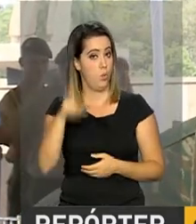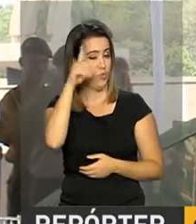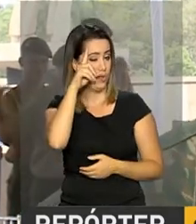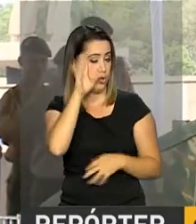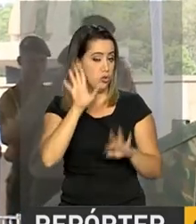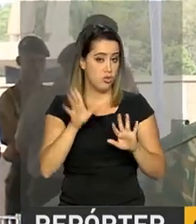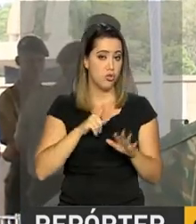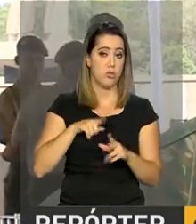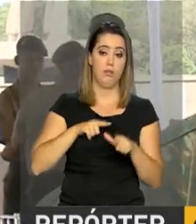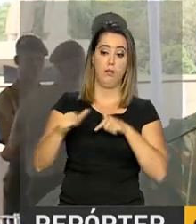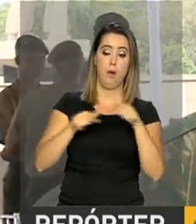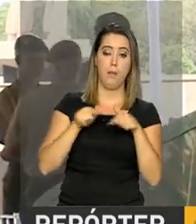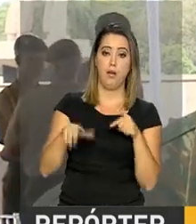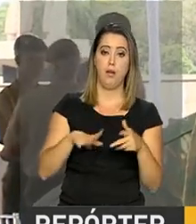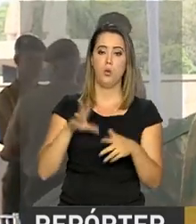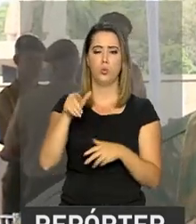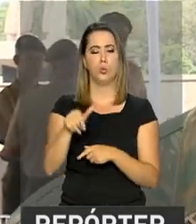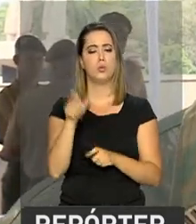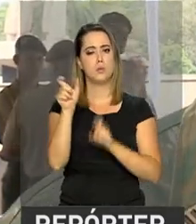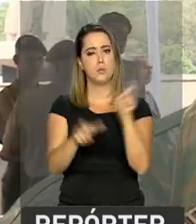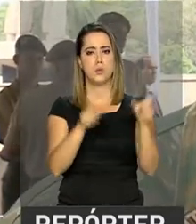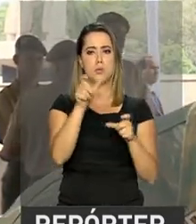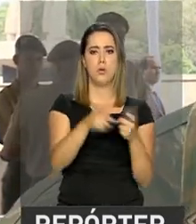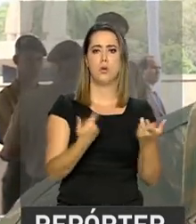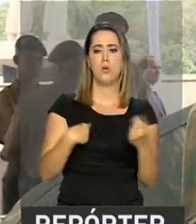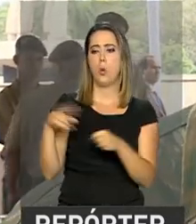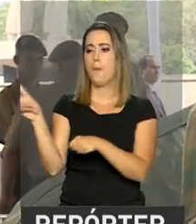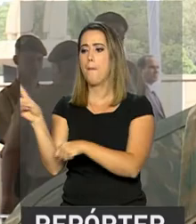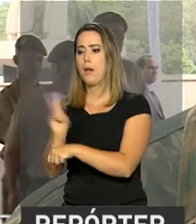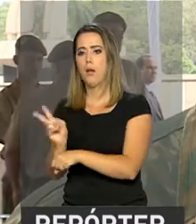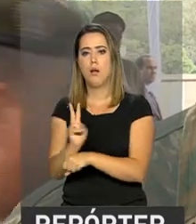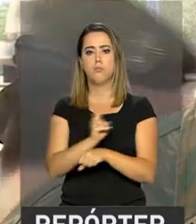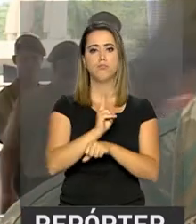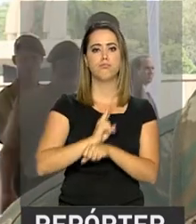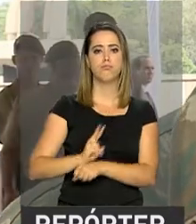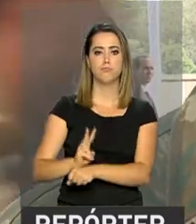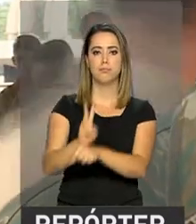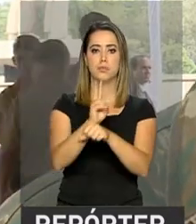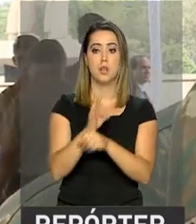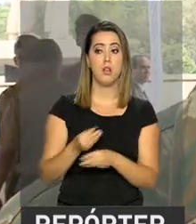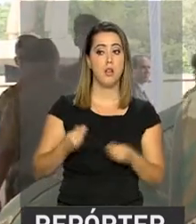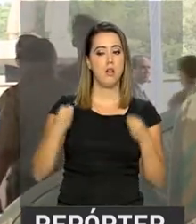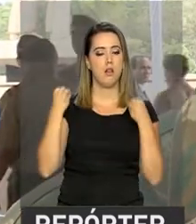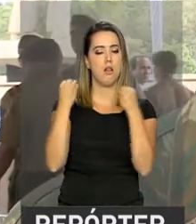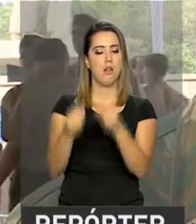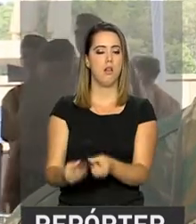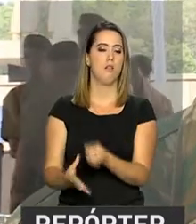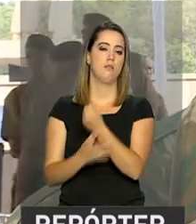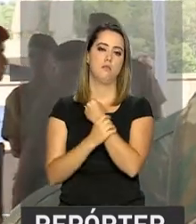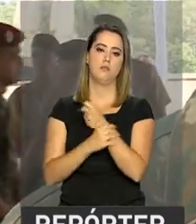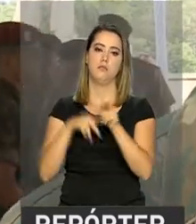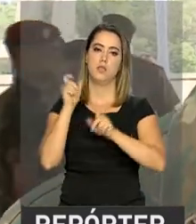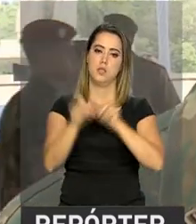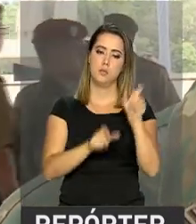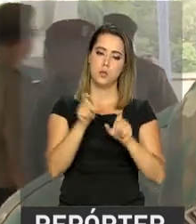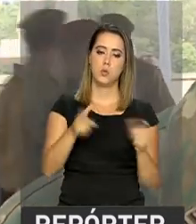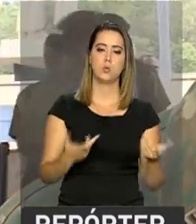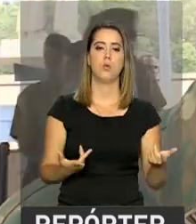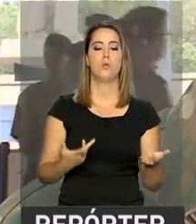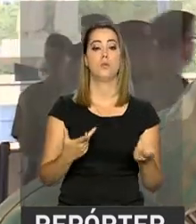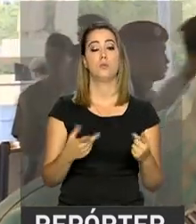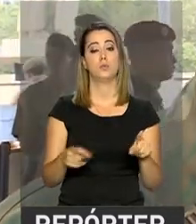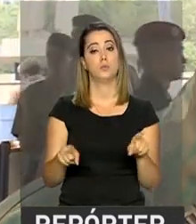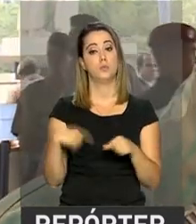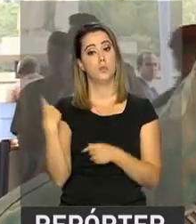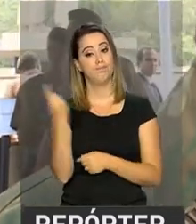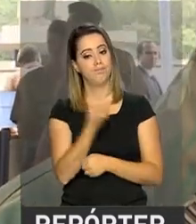soldados estavam o tempo todo patrulhando a cidade, trazendo segurança ao povo haitiano. E